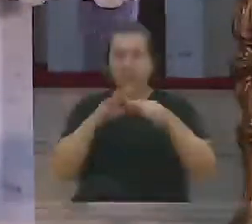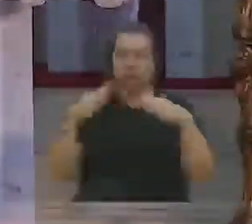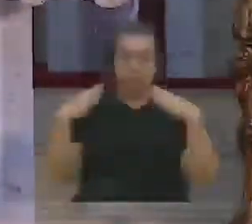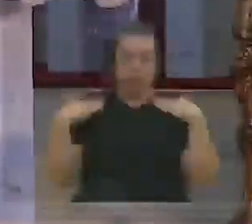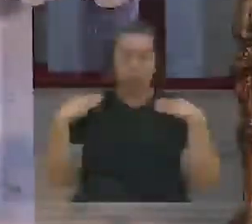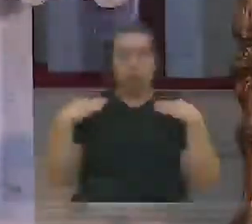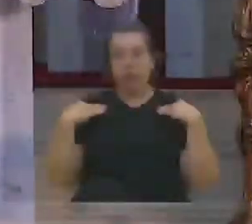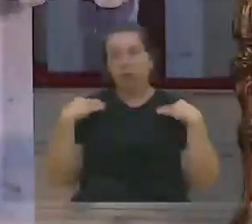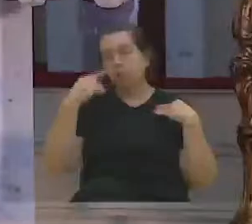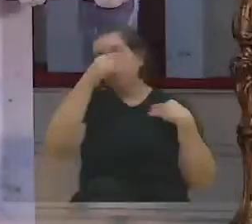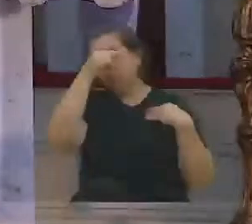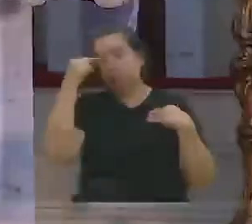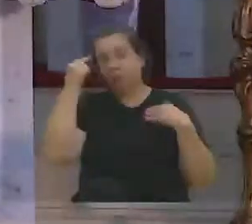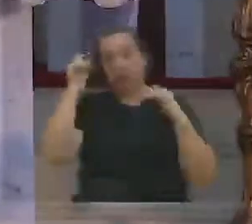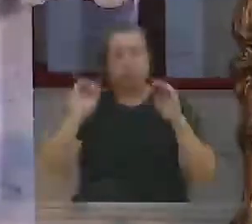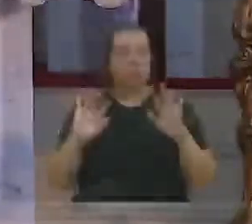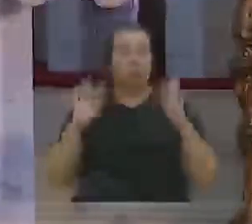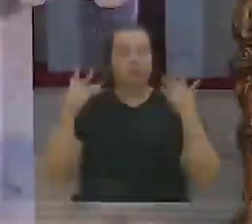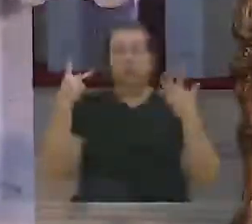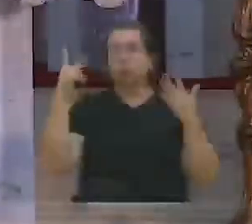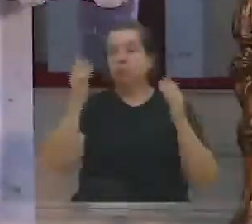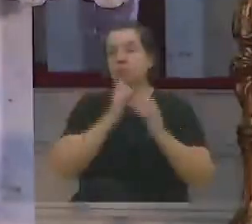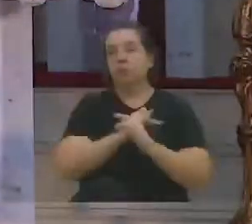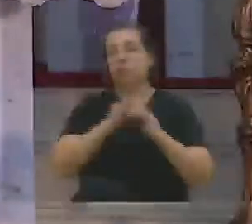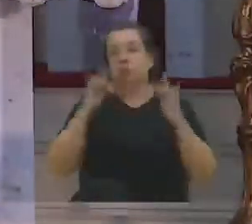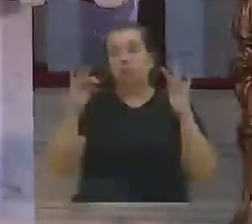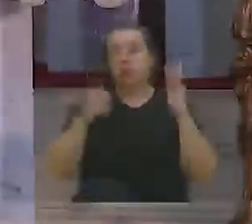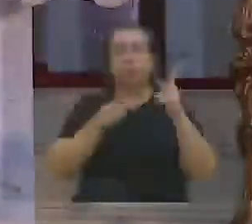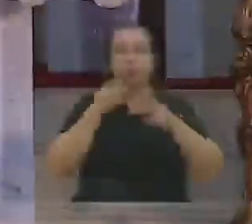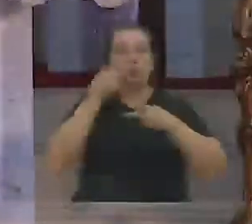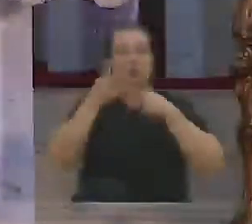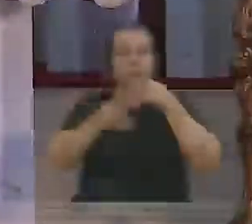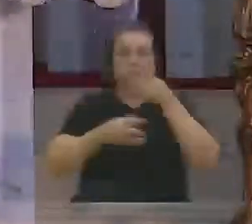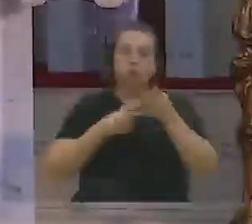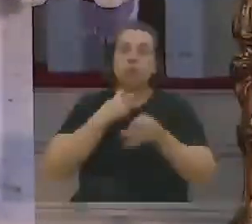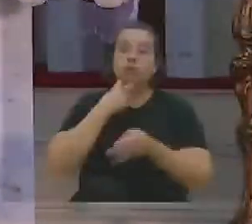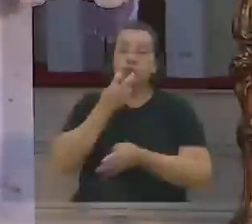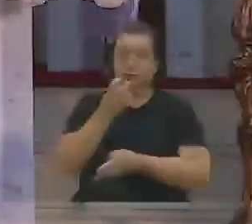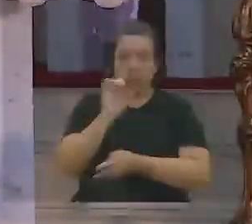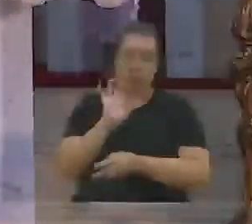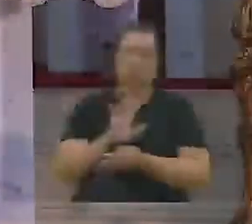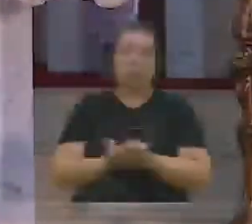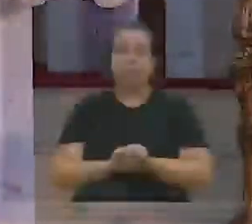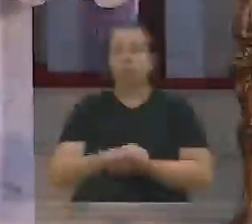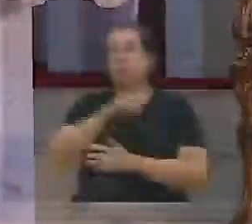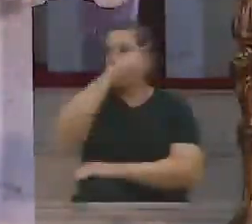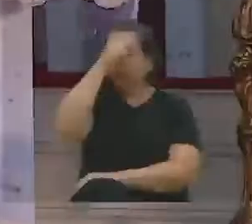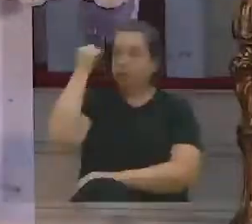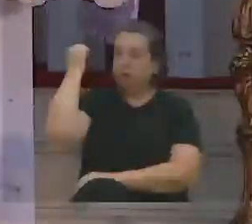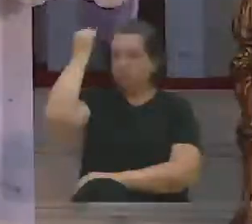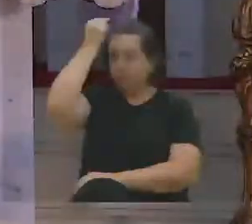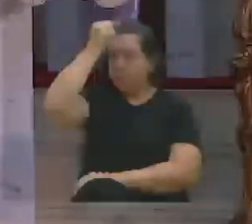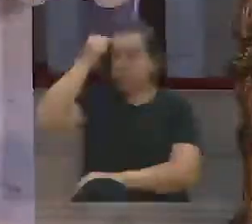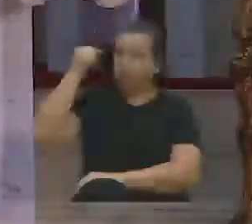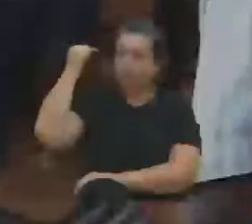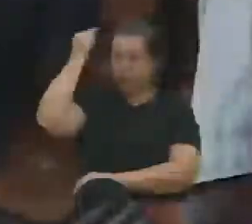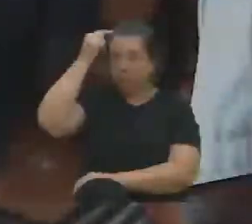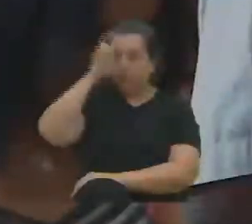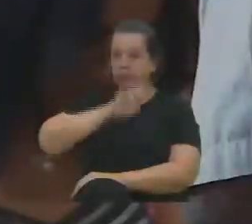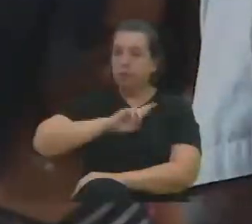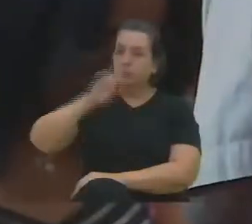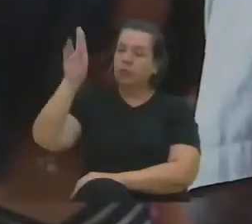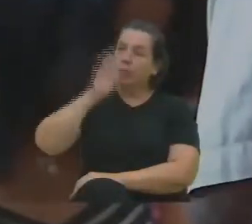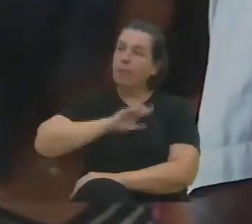e santos para celebrar a vossa glória, dizendo a uma só voz: Santo,